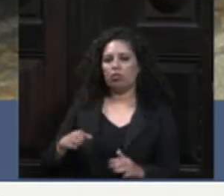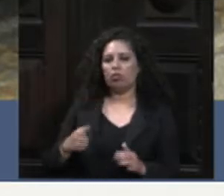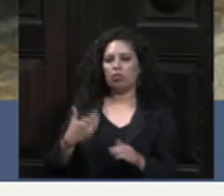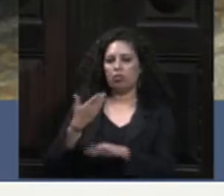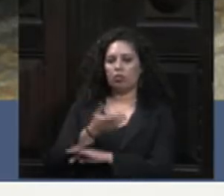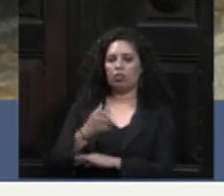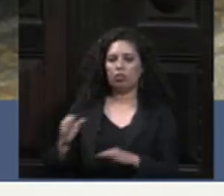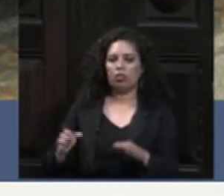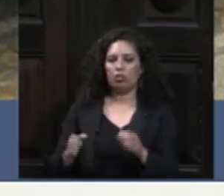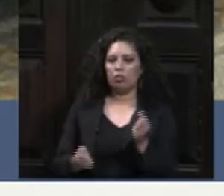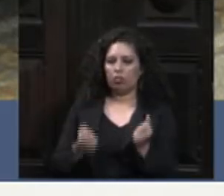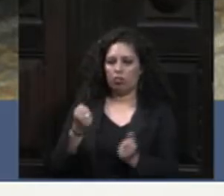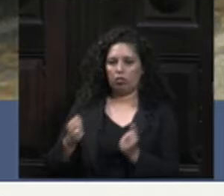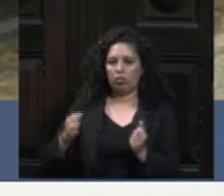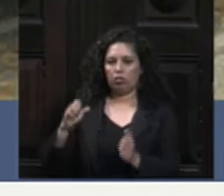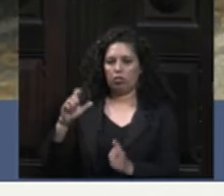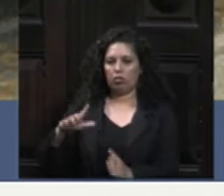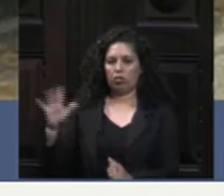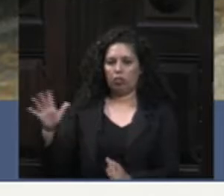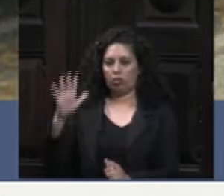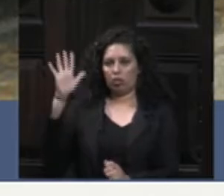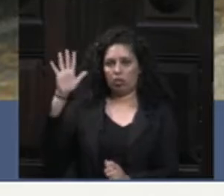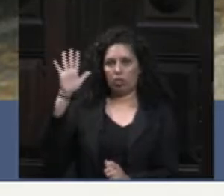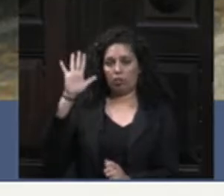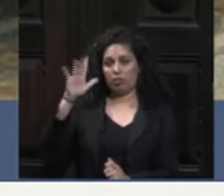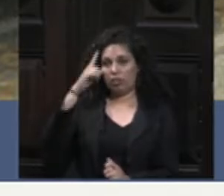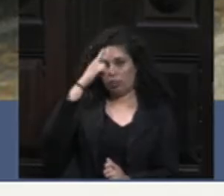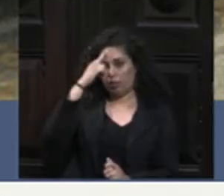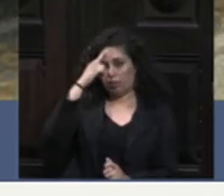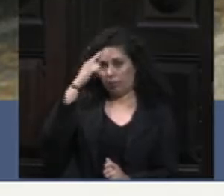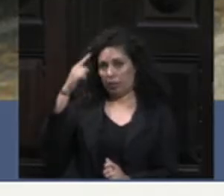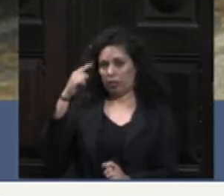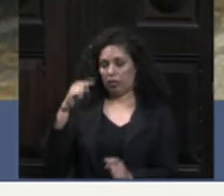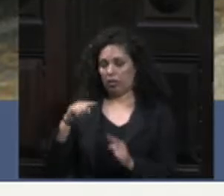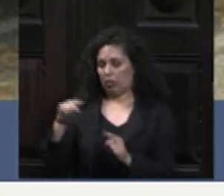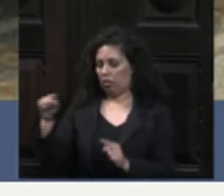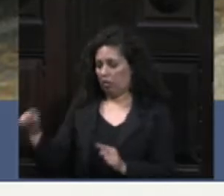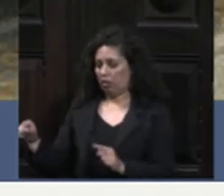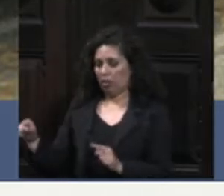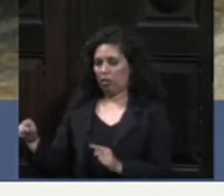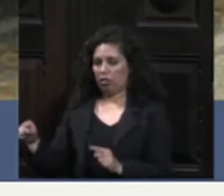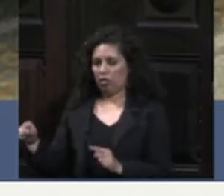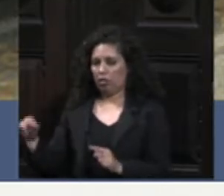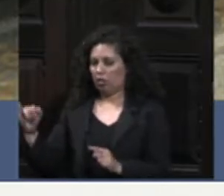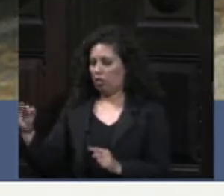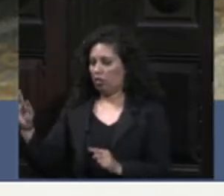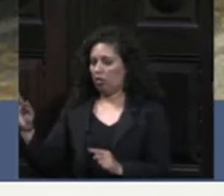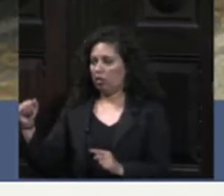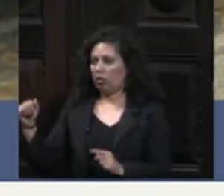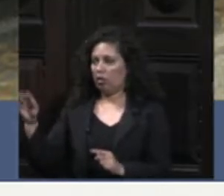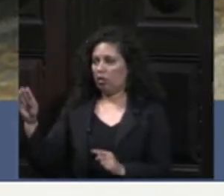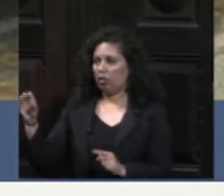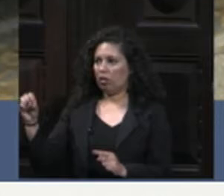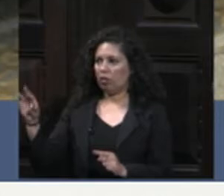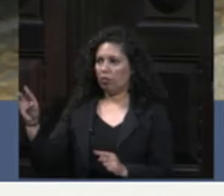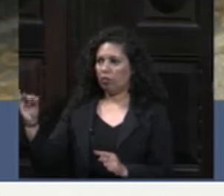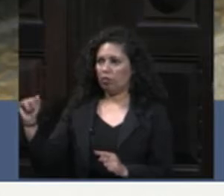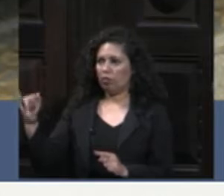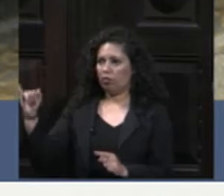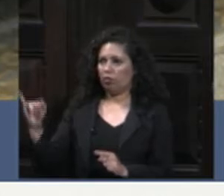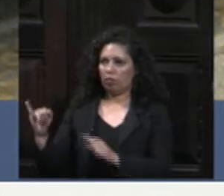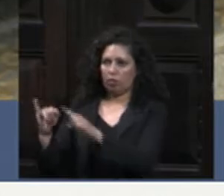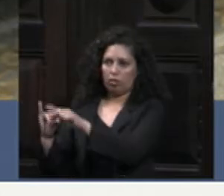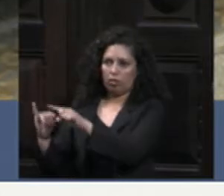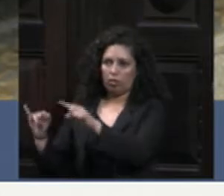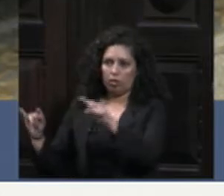lápis ali, de Itaboraí a Macuco, você paga muito mais alto do que via Lagos. E o pedágio também que